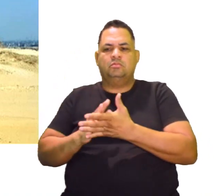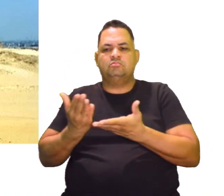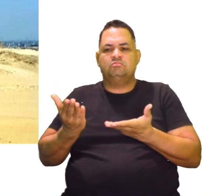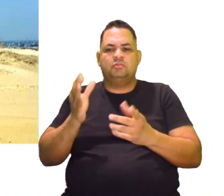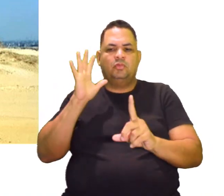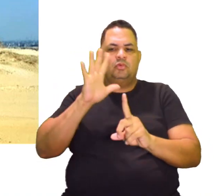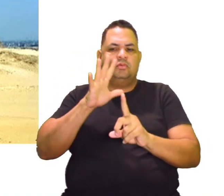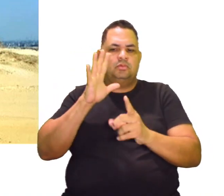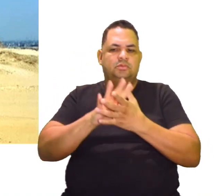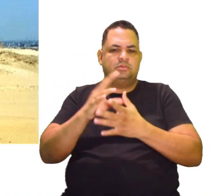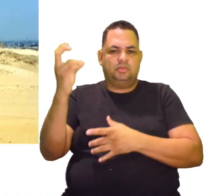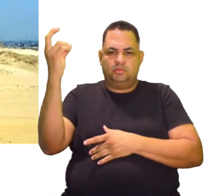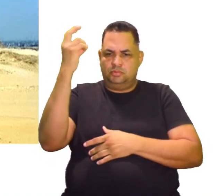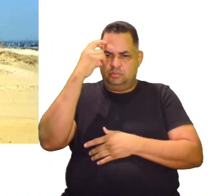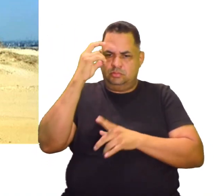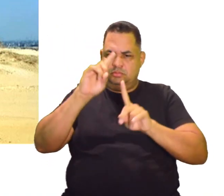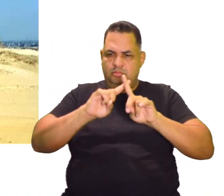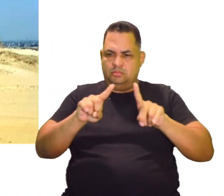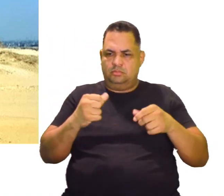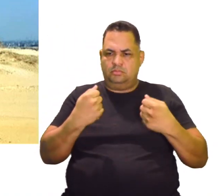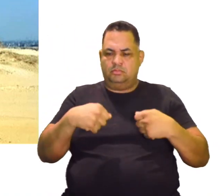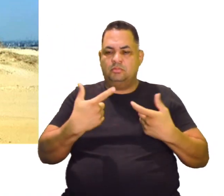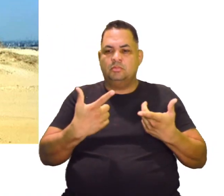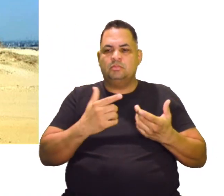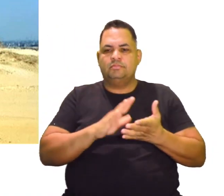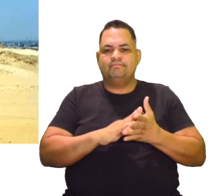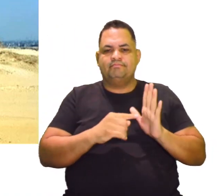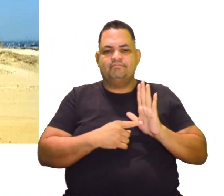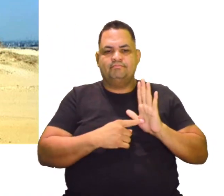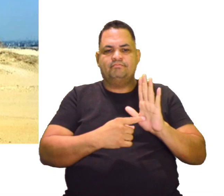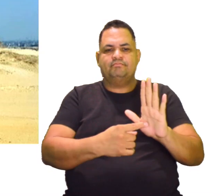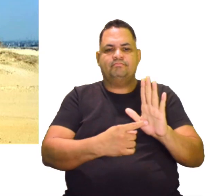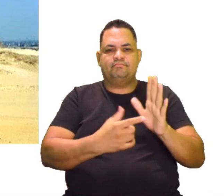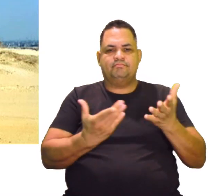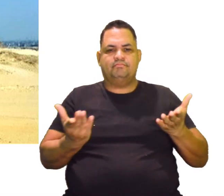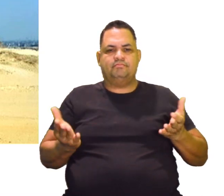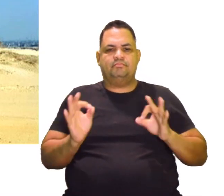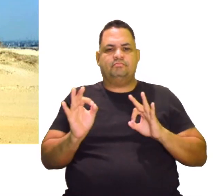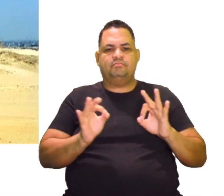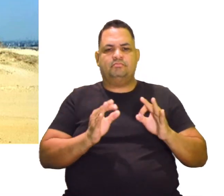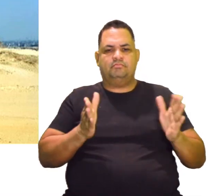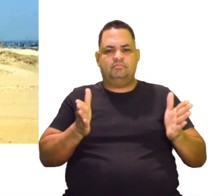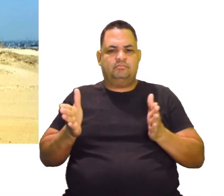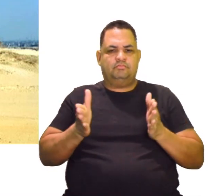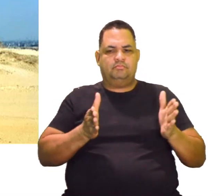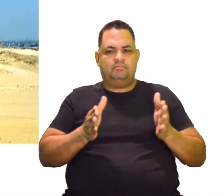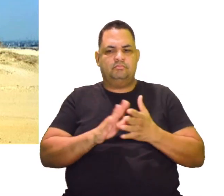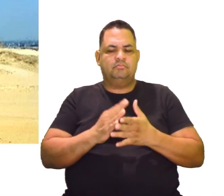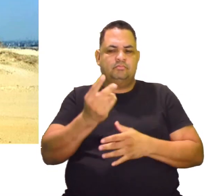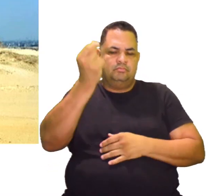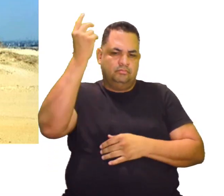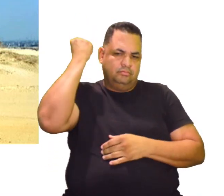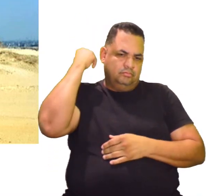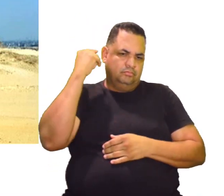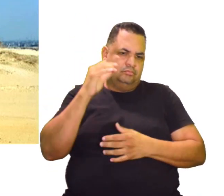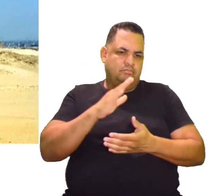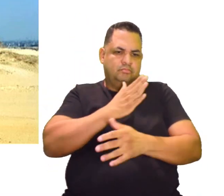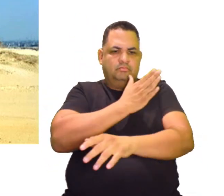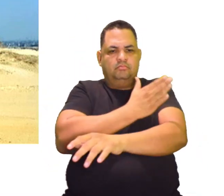atual, mas não podemos deixar de destacar aí nesse período antigo.